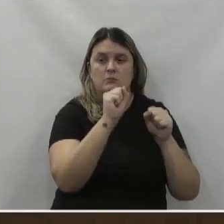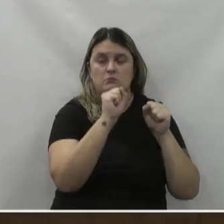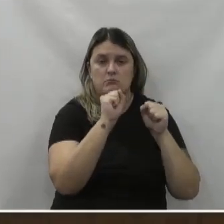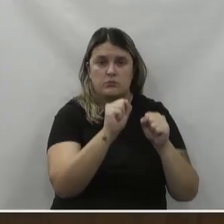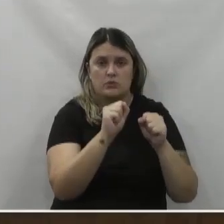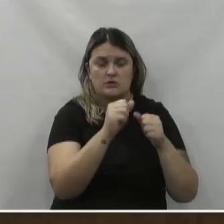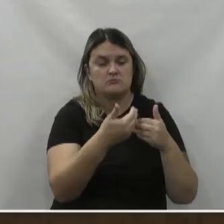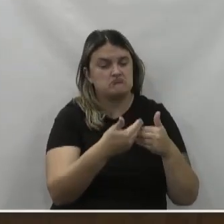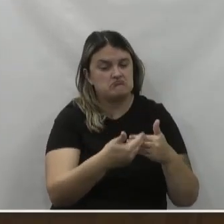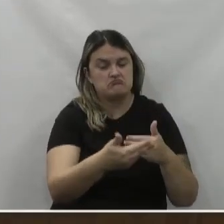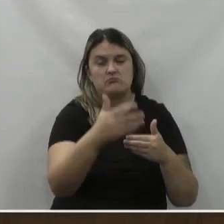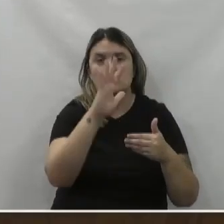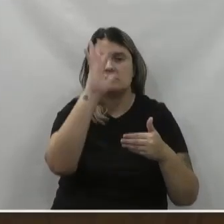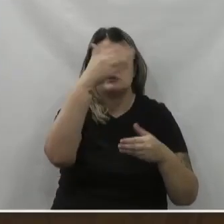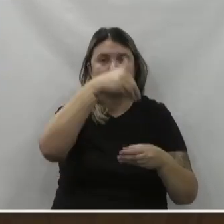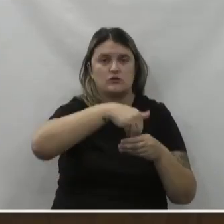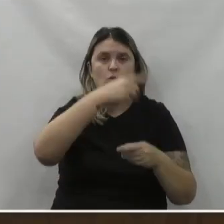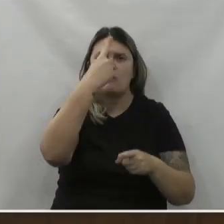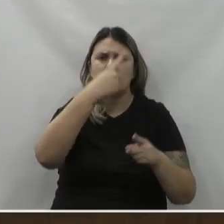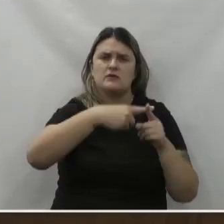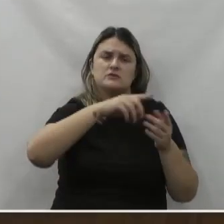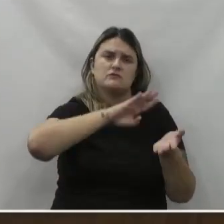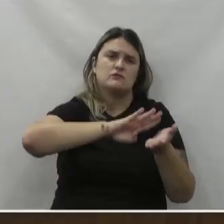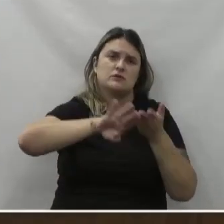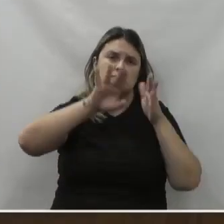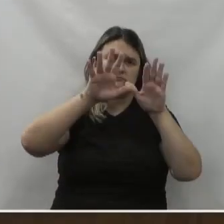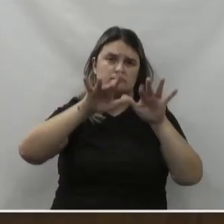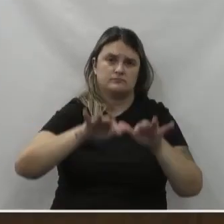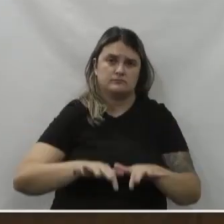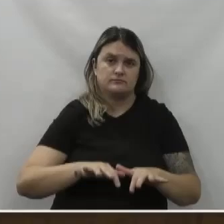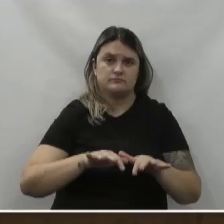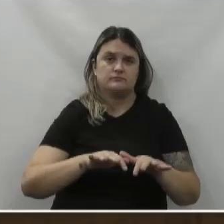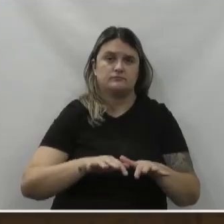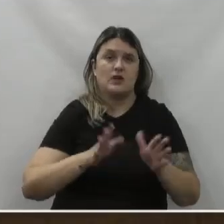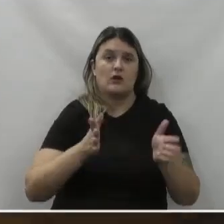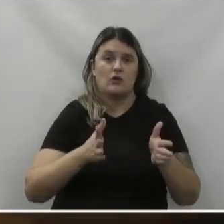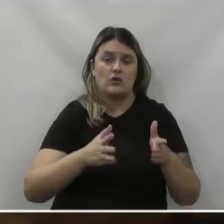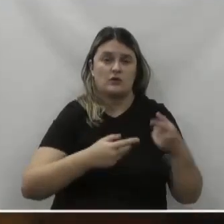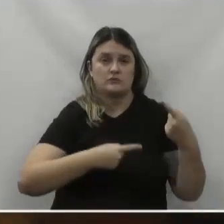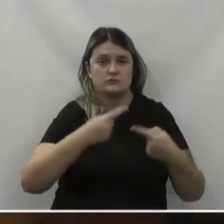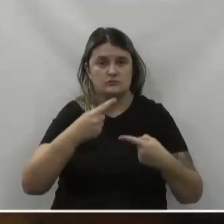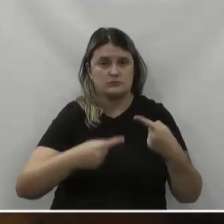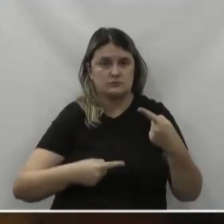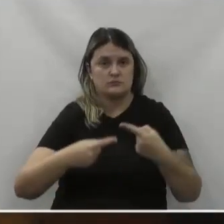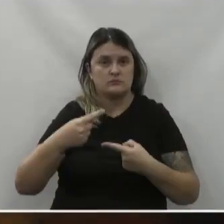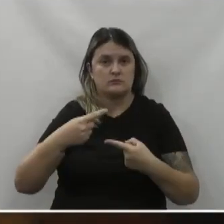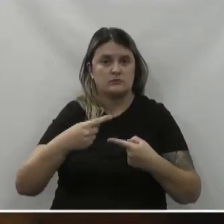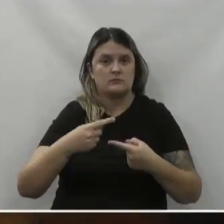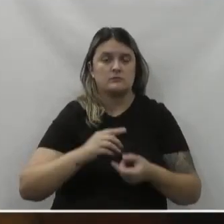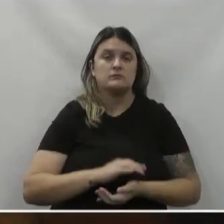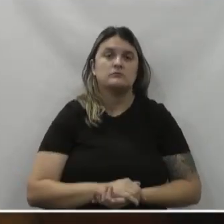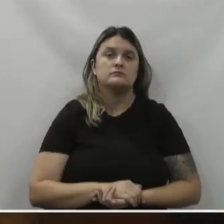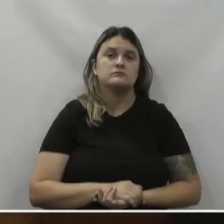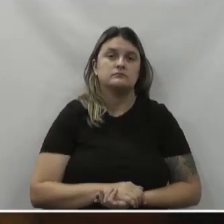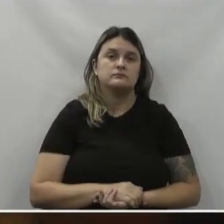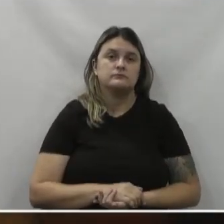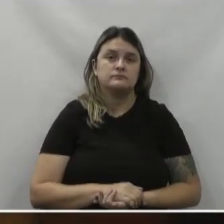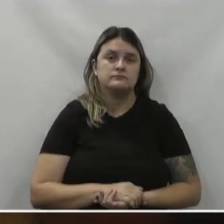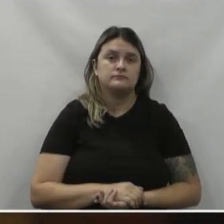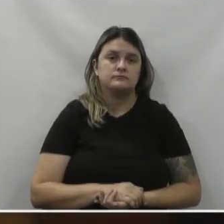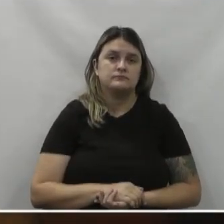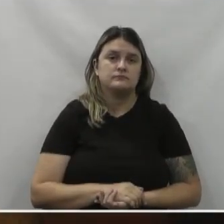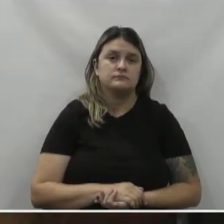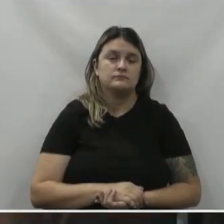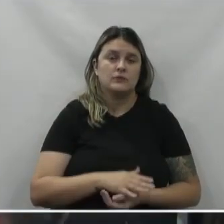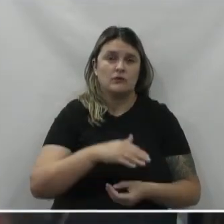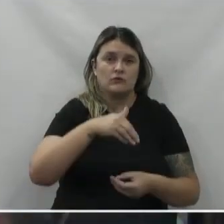mesmo seguir para a votação em turno único com dispensa da redação final. É o parecer. Em discussão?